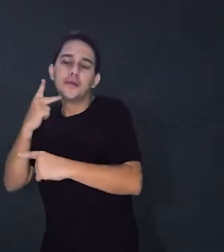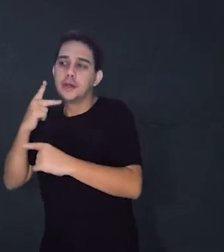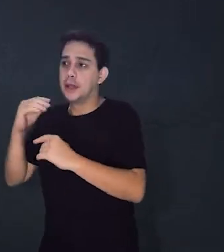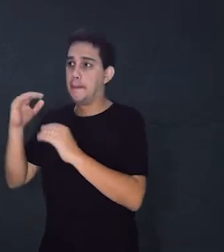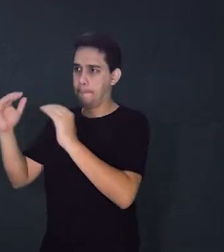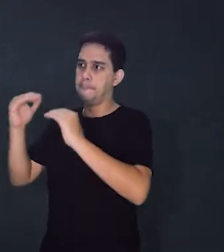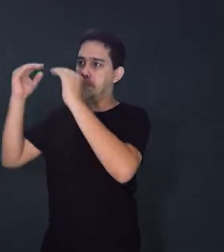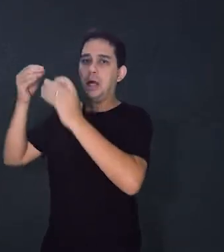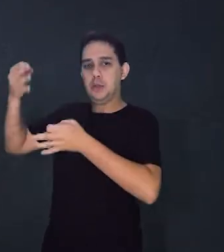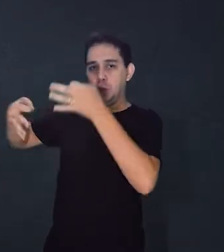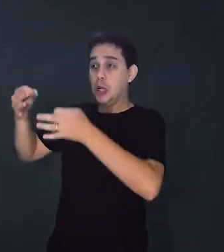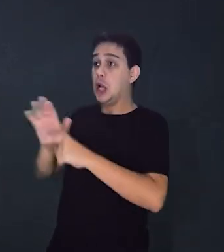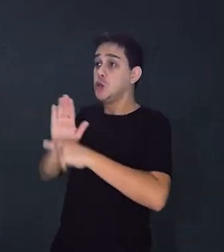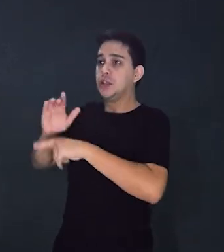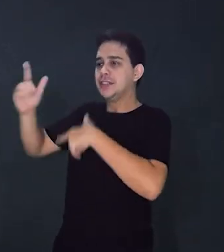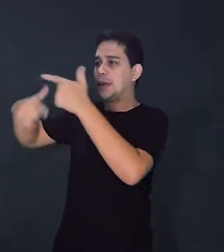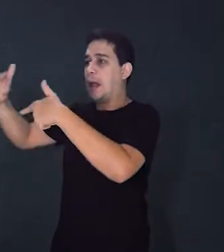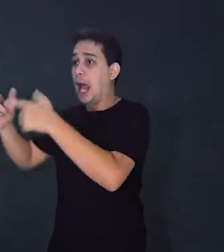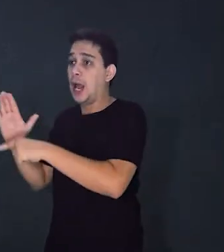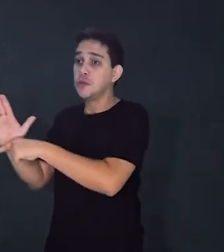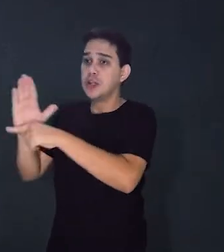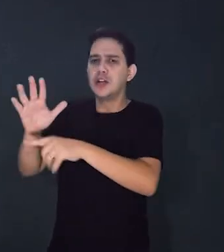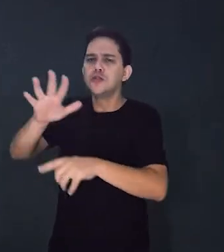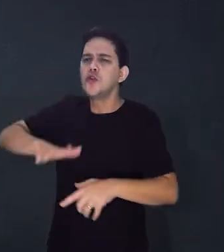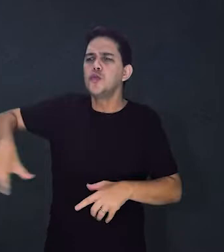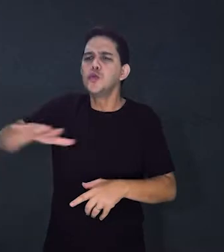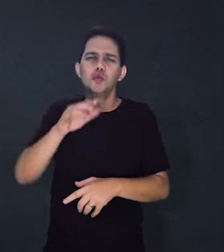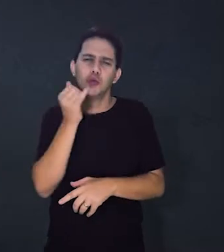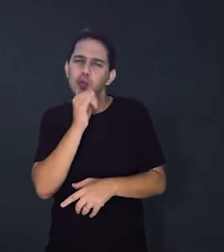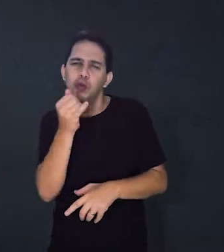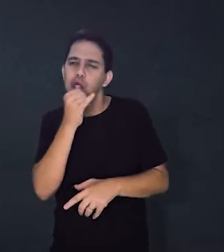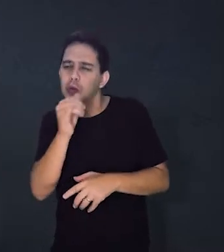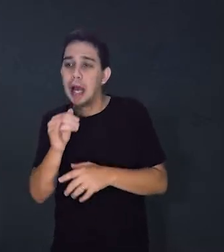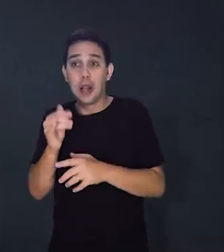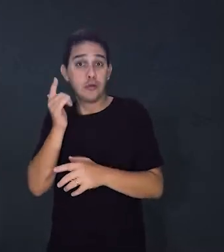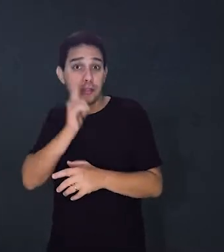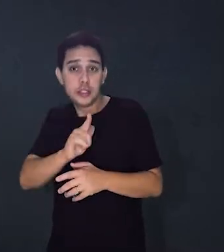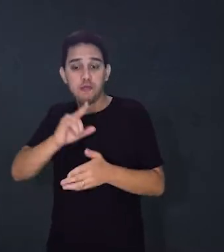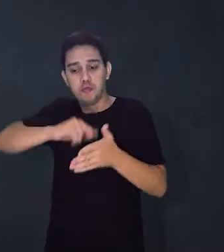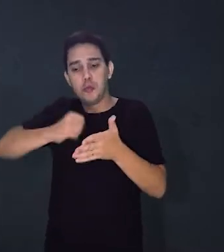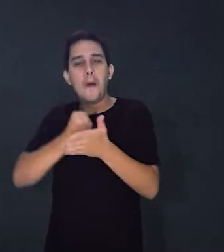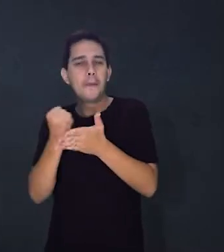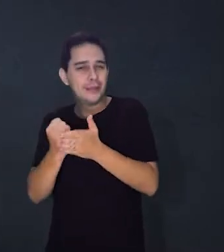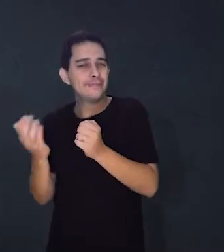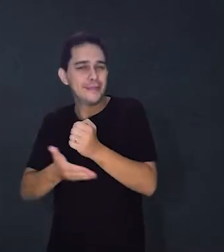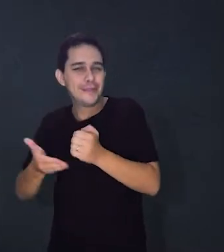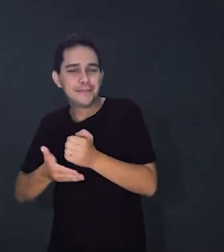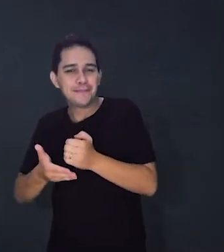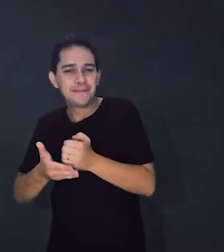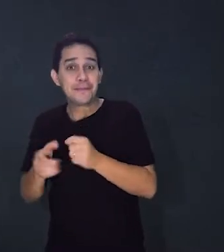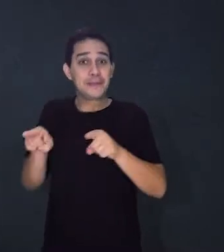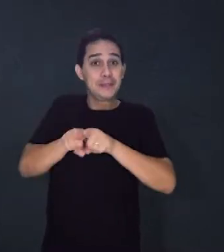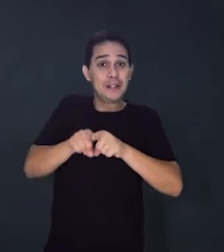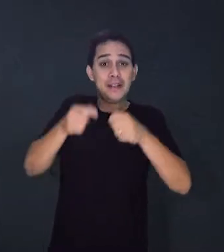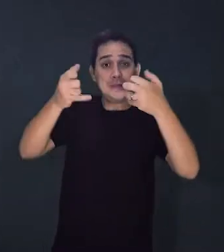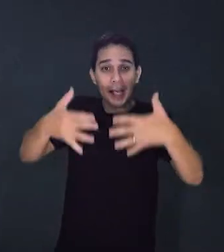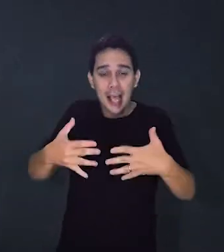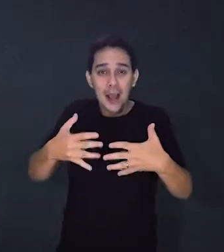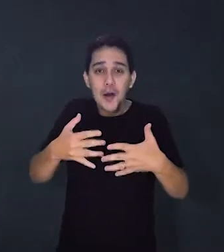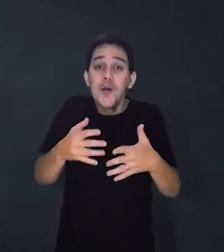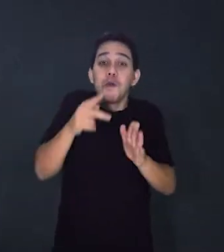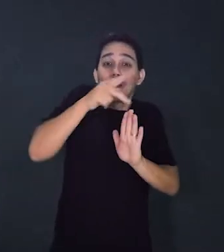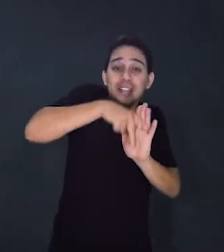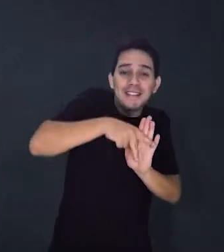a redução do subregistro no território fluminense. E saiba mais sobre o projeto Nascer Legal, além de outras iniciativas do